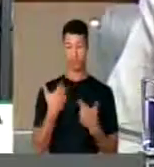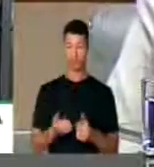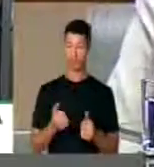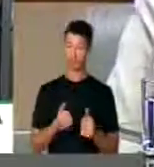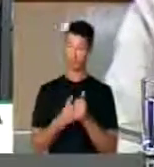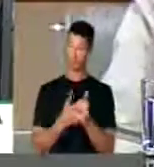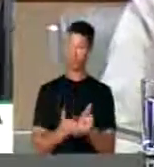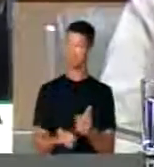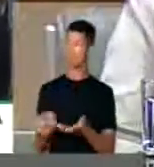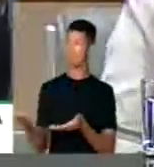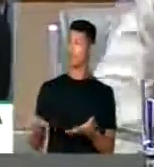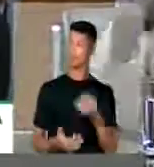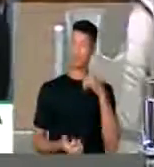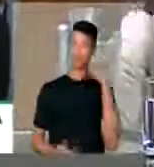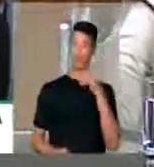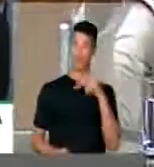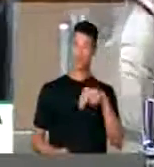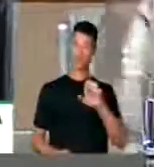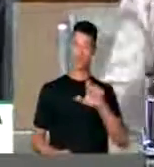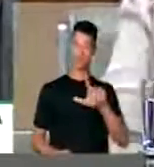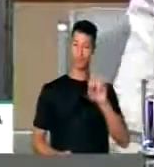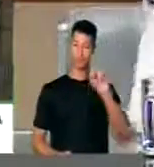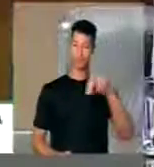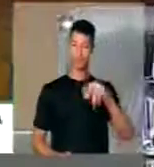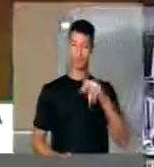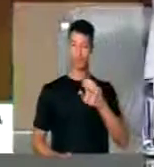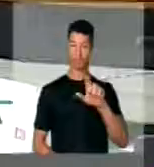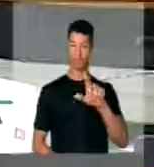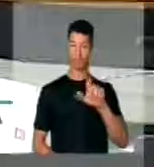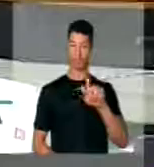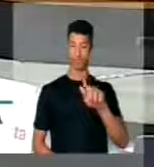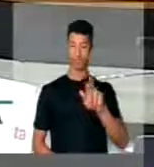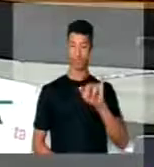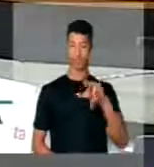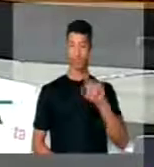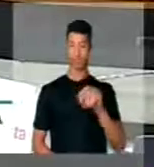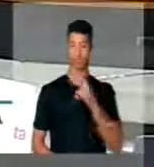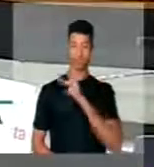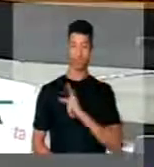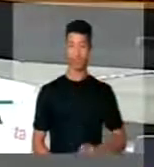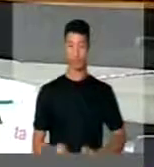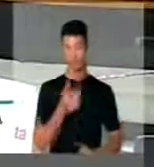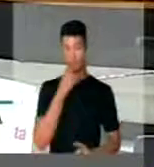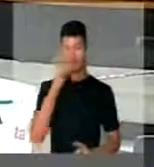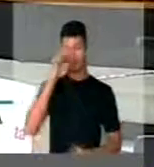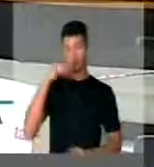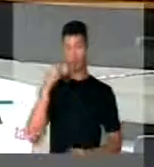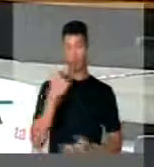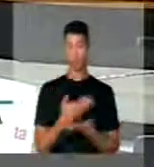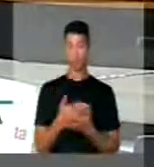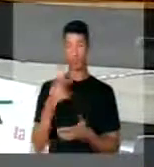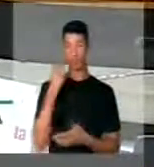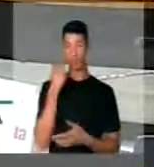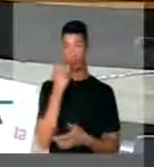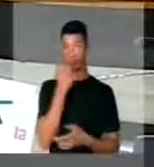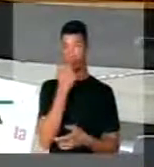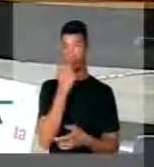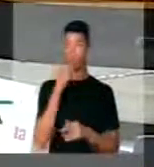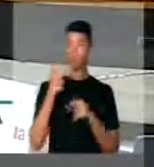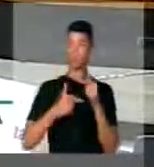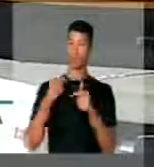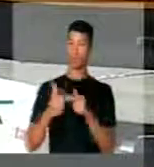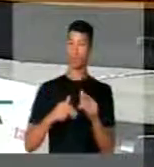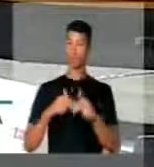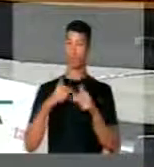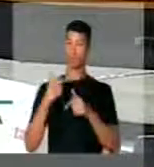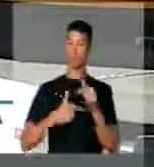Nós vamos seguindo aqui. Então, com a palavra, o deputado Nelson Pellegrino. Senhor presidente, senhores e senhoras deputados, senador Paulo Paim, esse grande batalhador